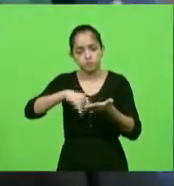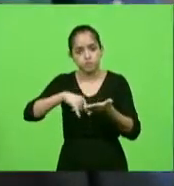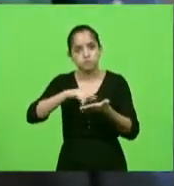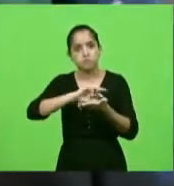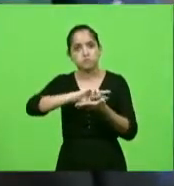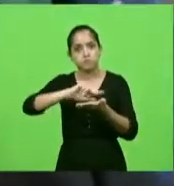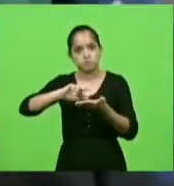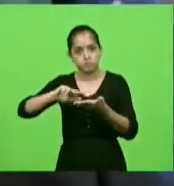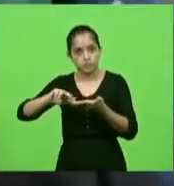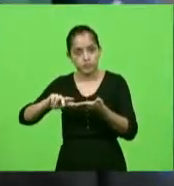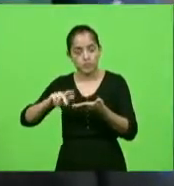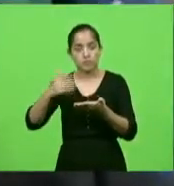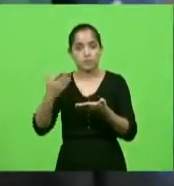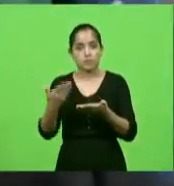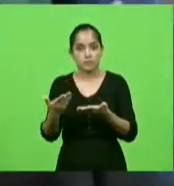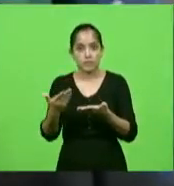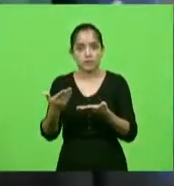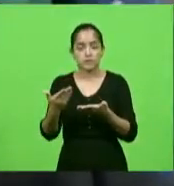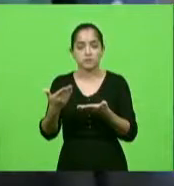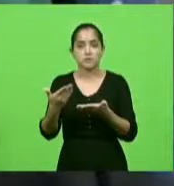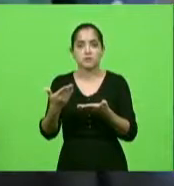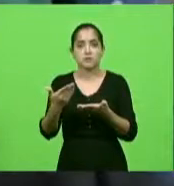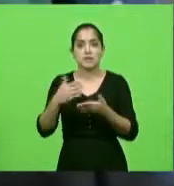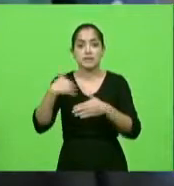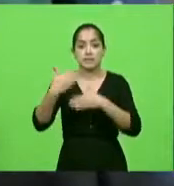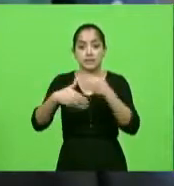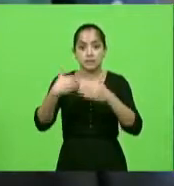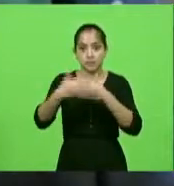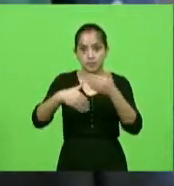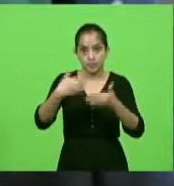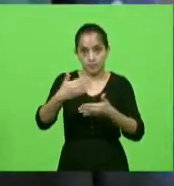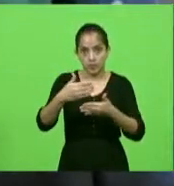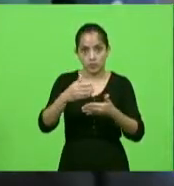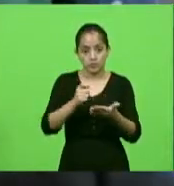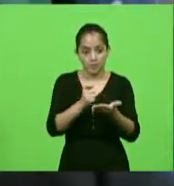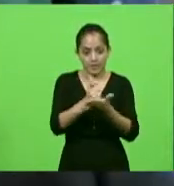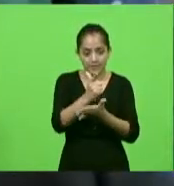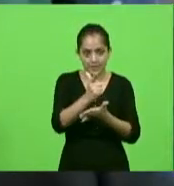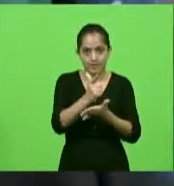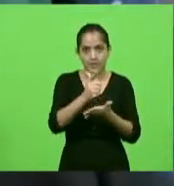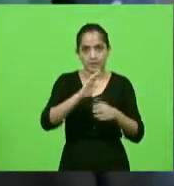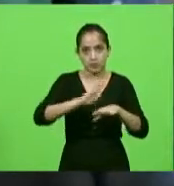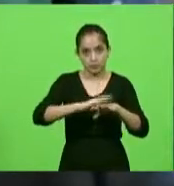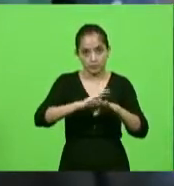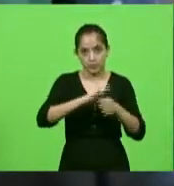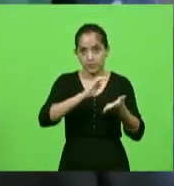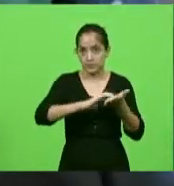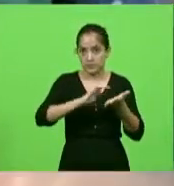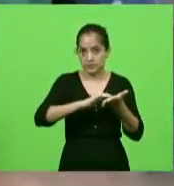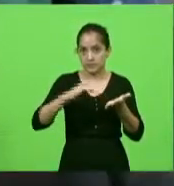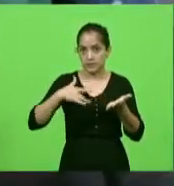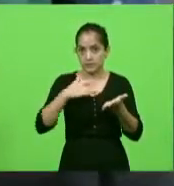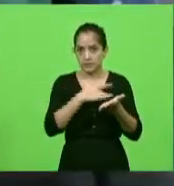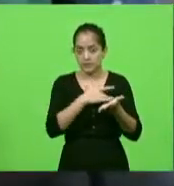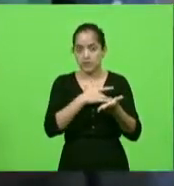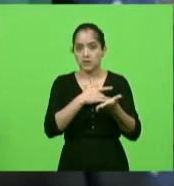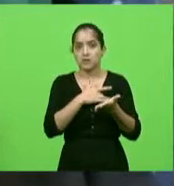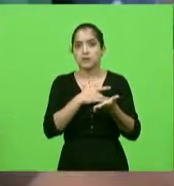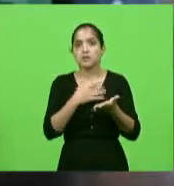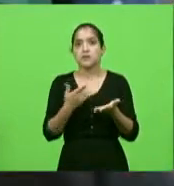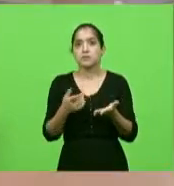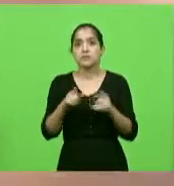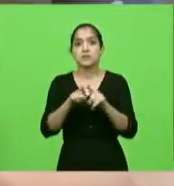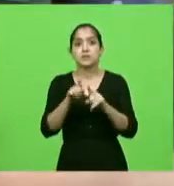bem destaca o parquete, que após o pagamento efetuado pela Secretaria de Estado da Saúde da Fazenda de Santa